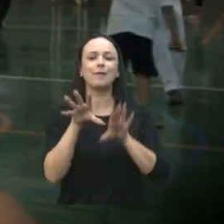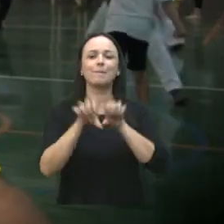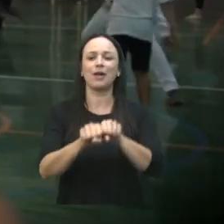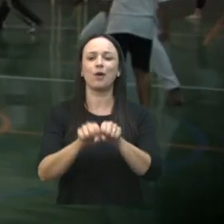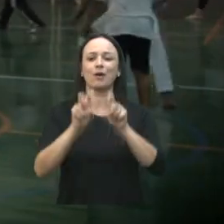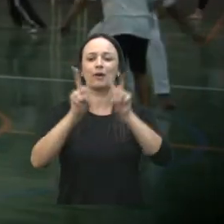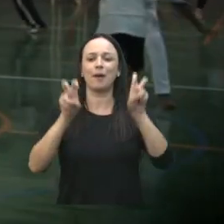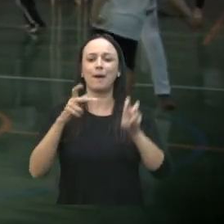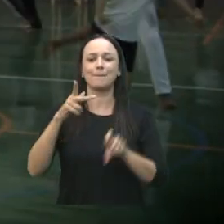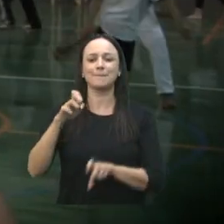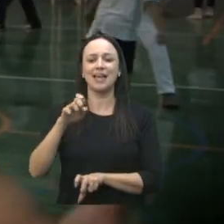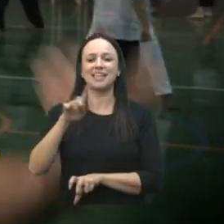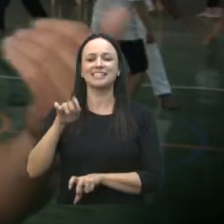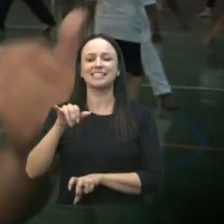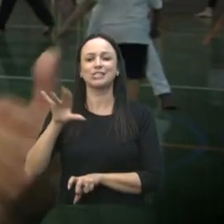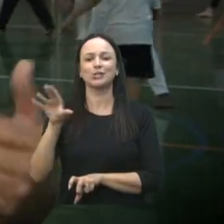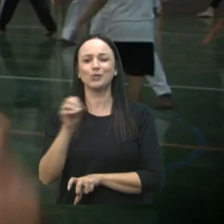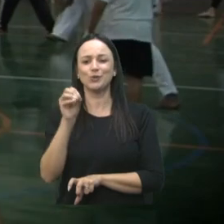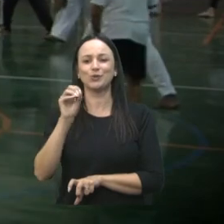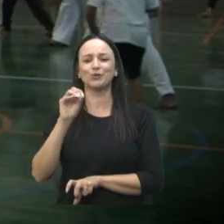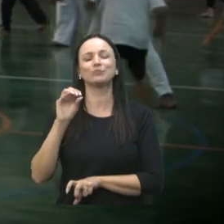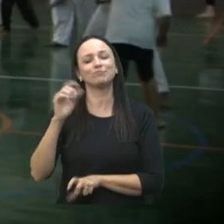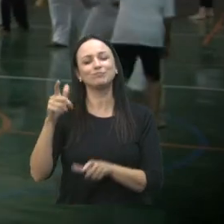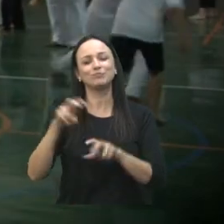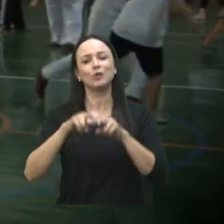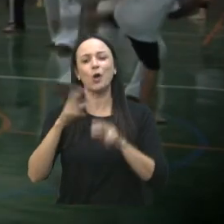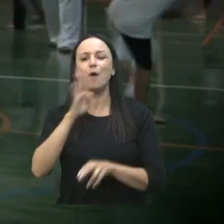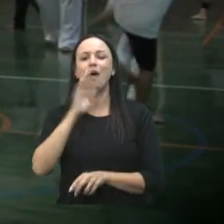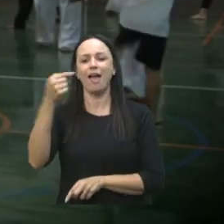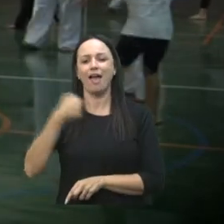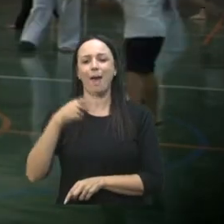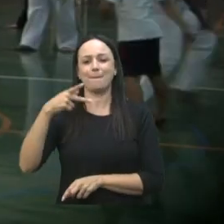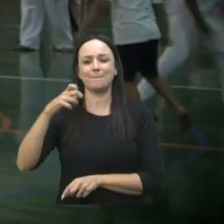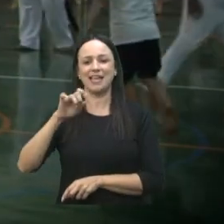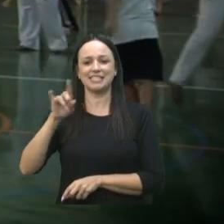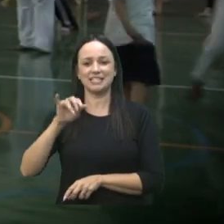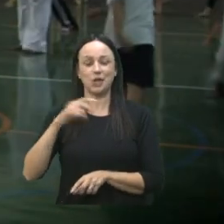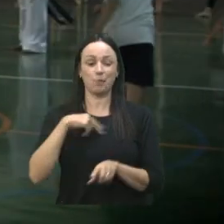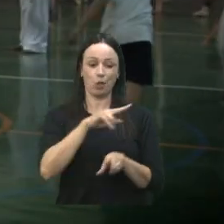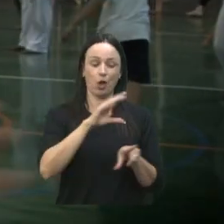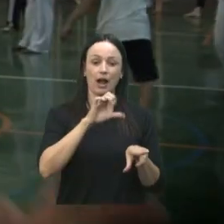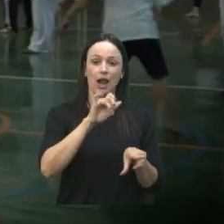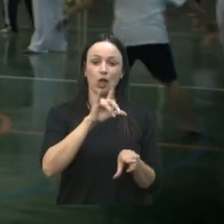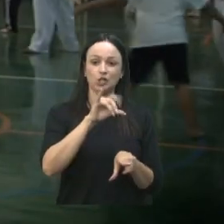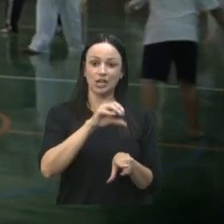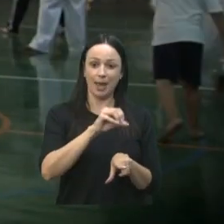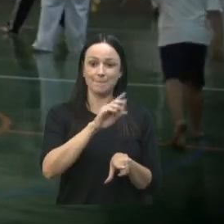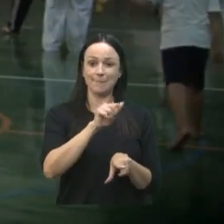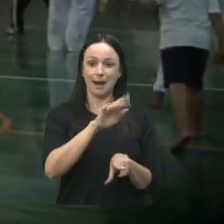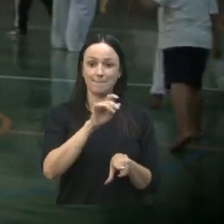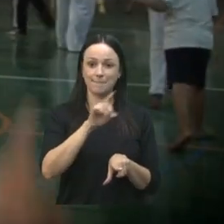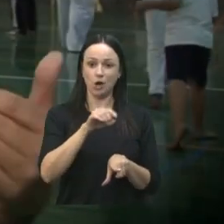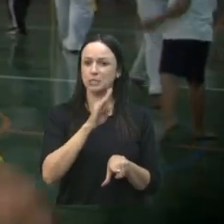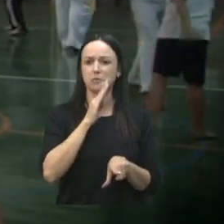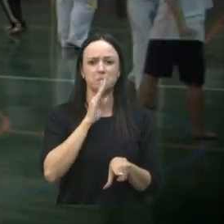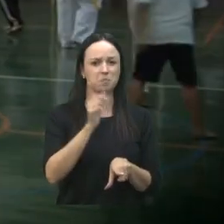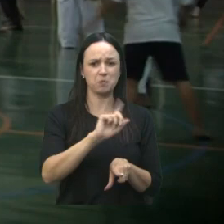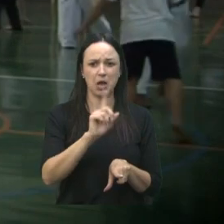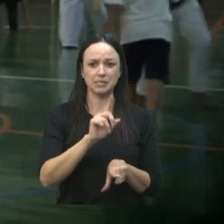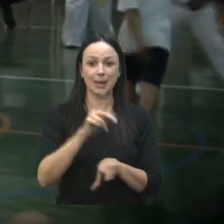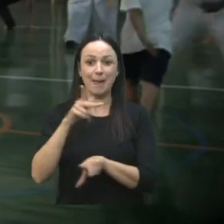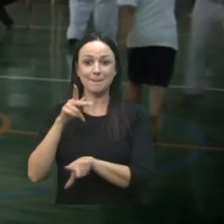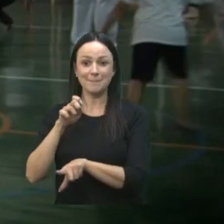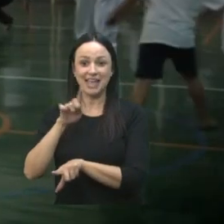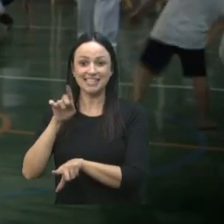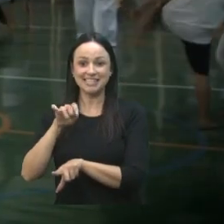Pezinho, que hoje eu agradeço. Eu sou conhecido como mestre Pezinho. Meu nome é Claudinei Ronaldo Barbosa, ninguém conhece. Agora falou do